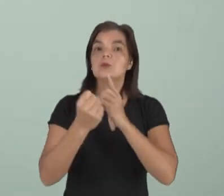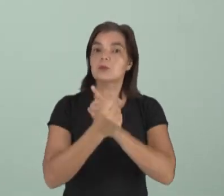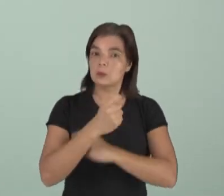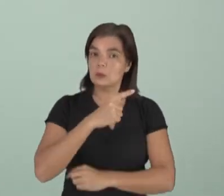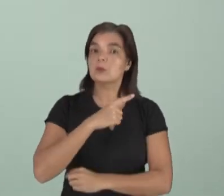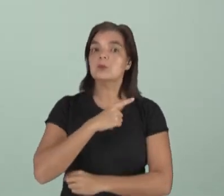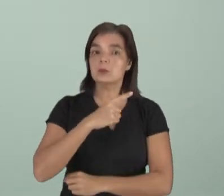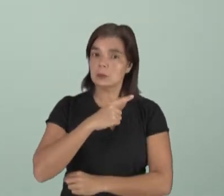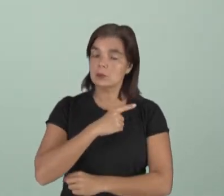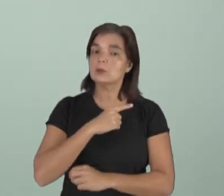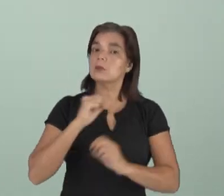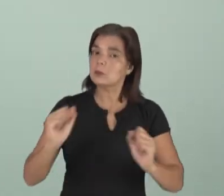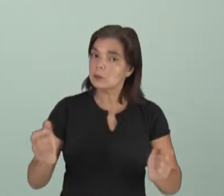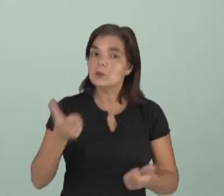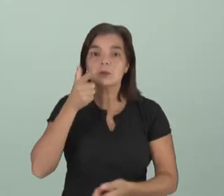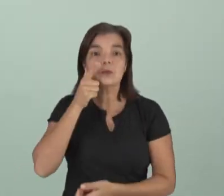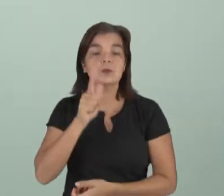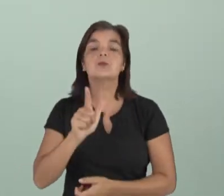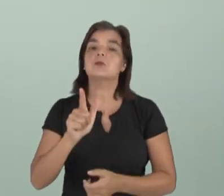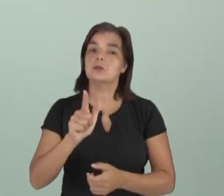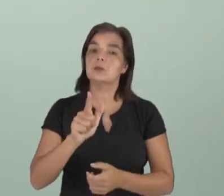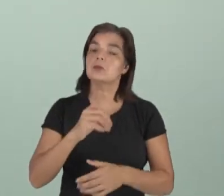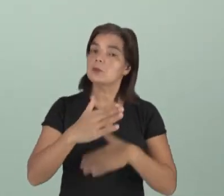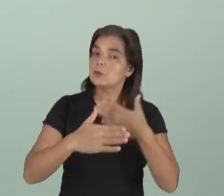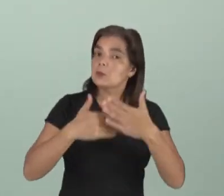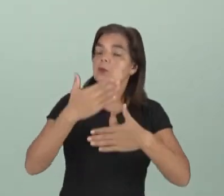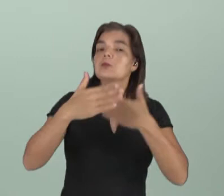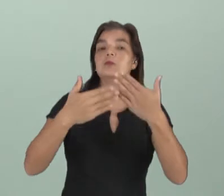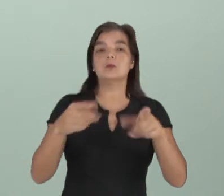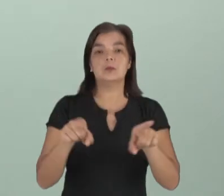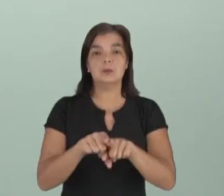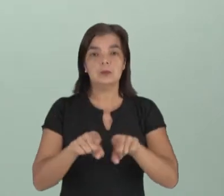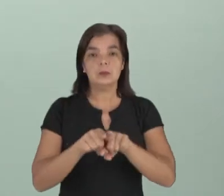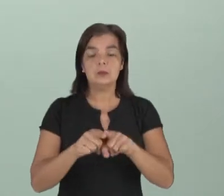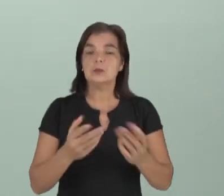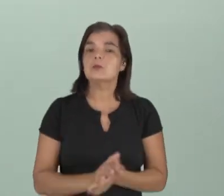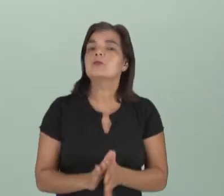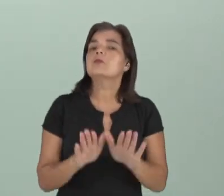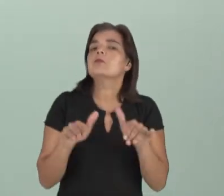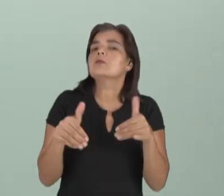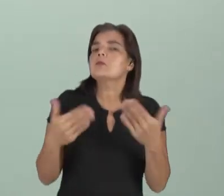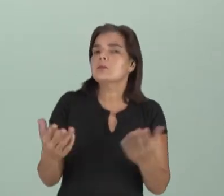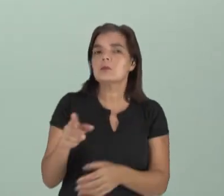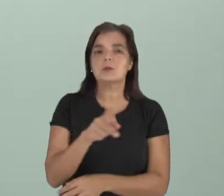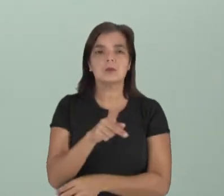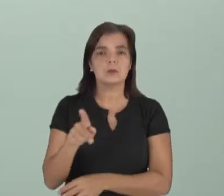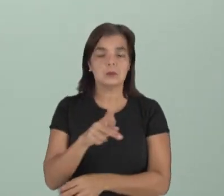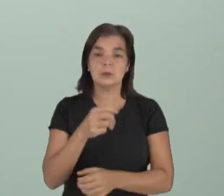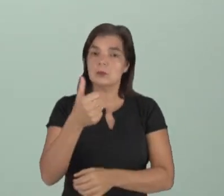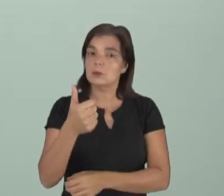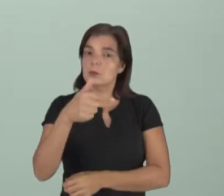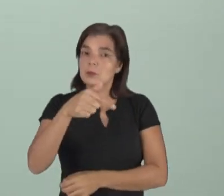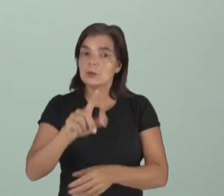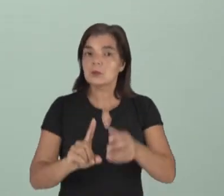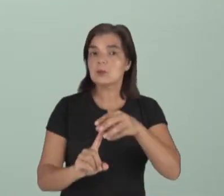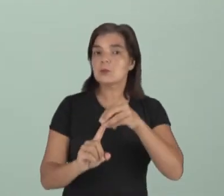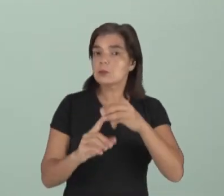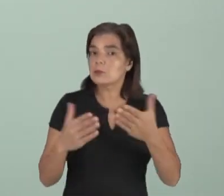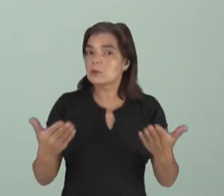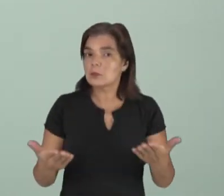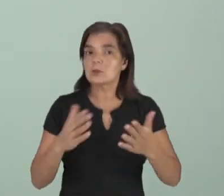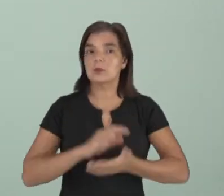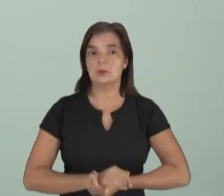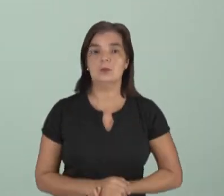a ganhar também com essa forma de desenvolvimento. E aí, quais são, professor, esses 17 objetivos,